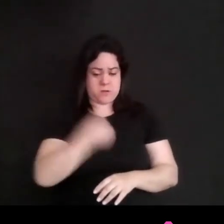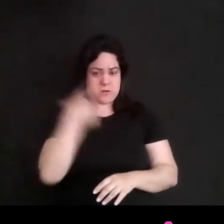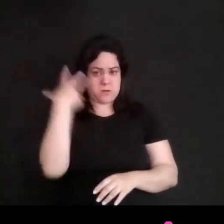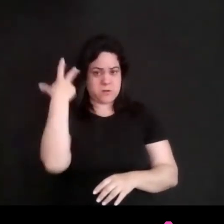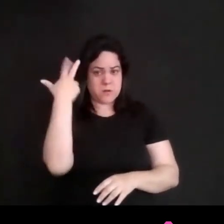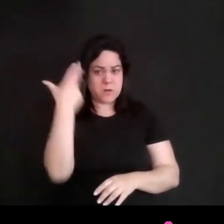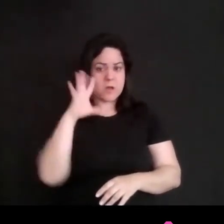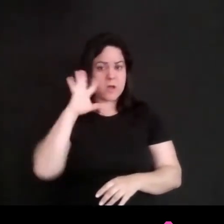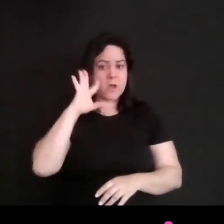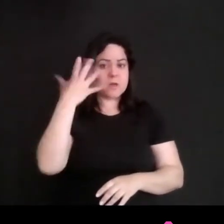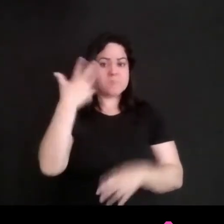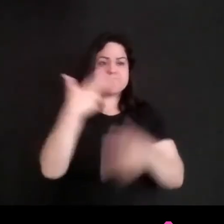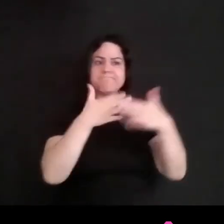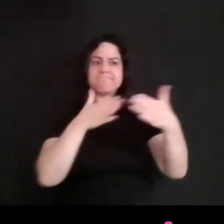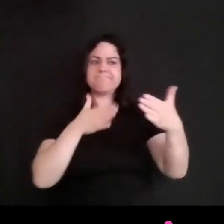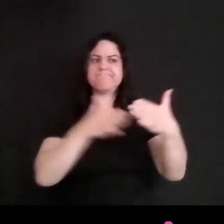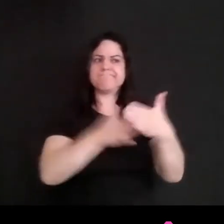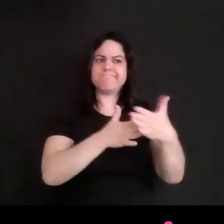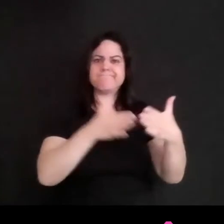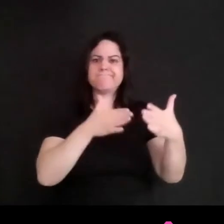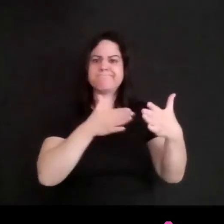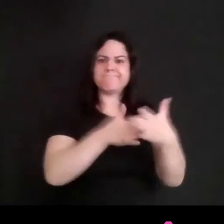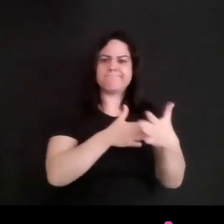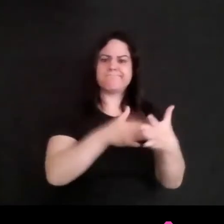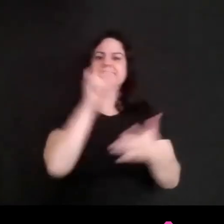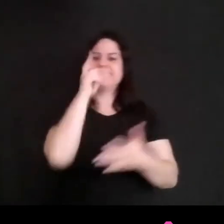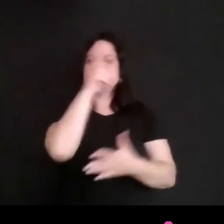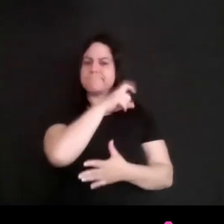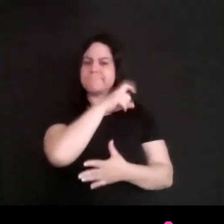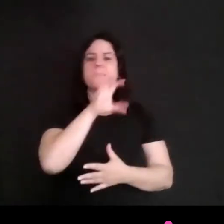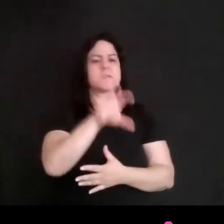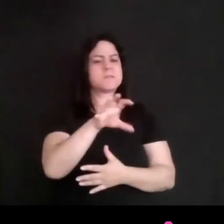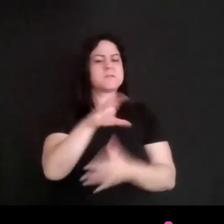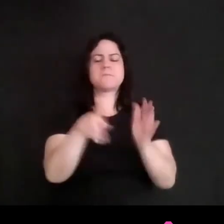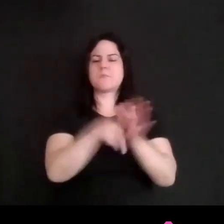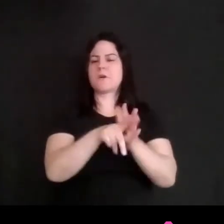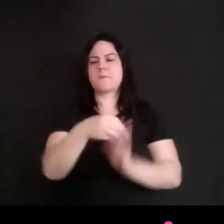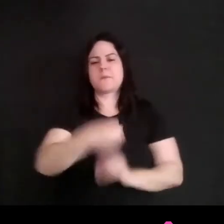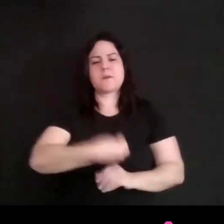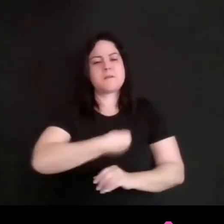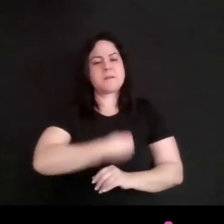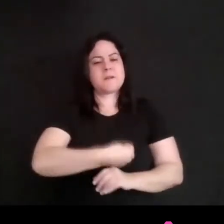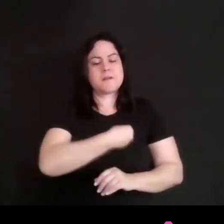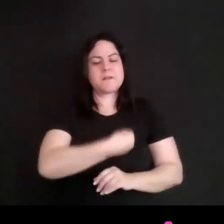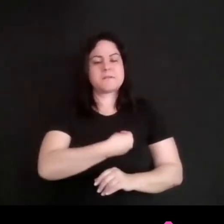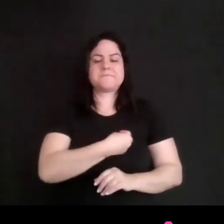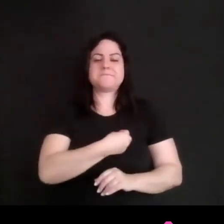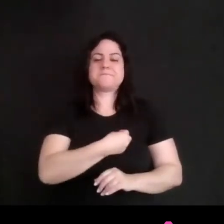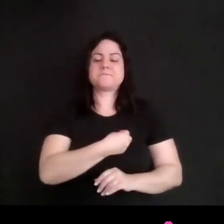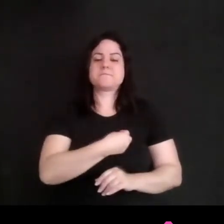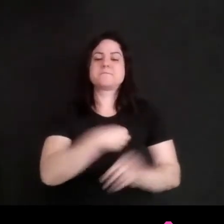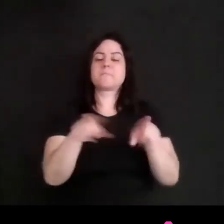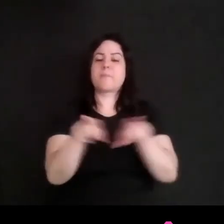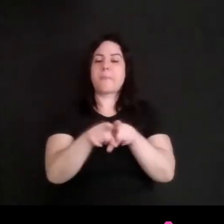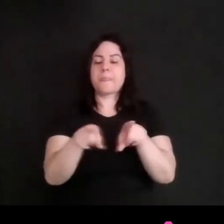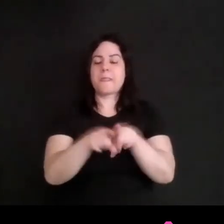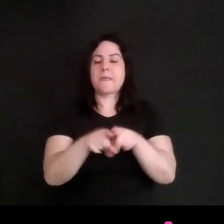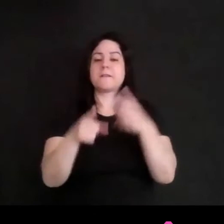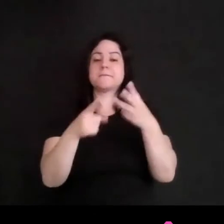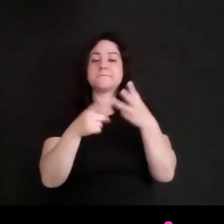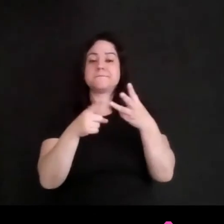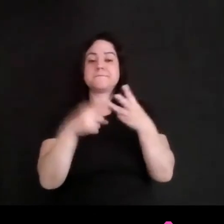aconteçam resistências, dificuldades. É isso mesmo, faz parte. Outra lição importante é que